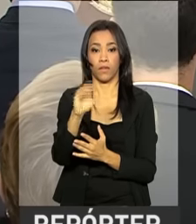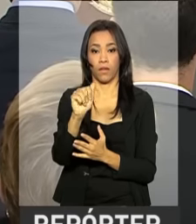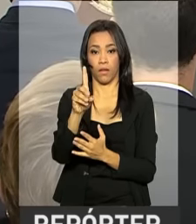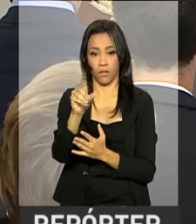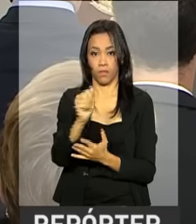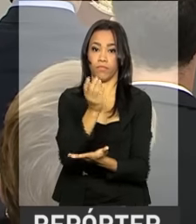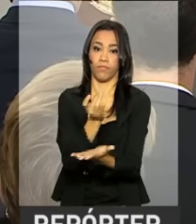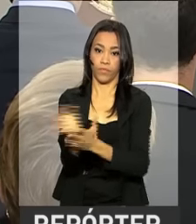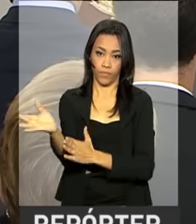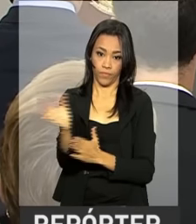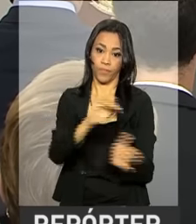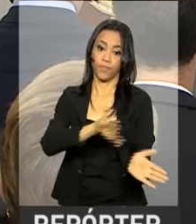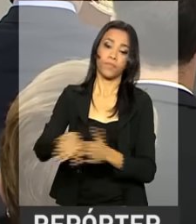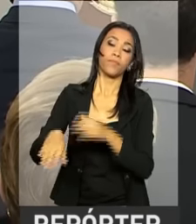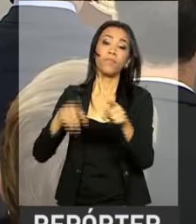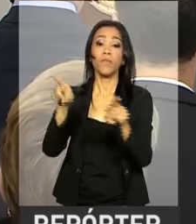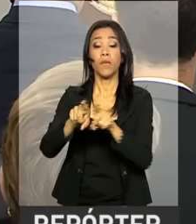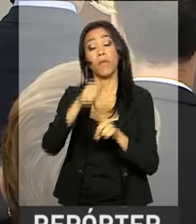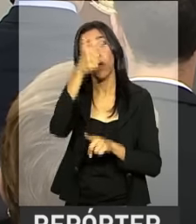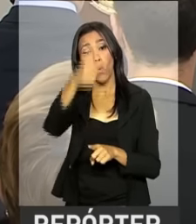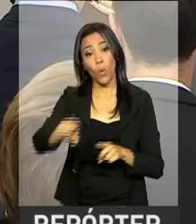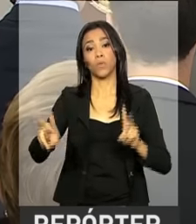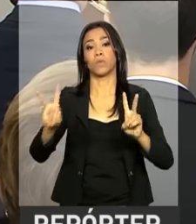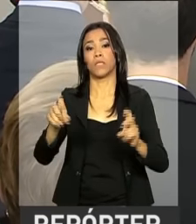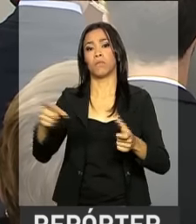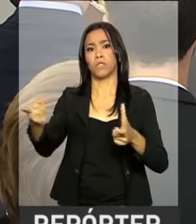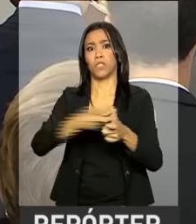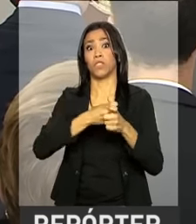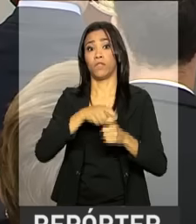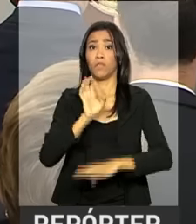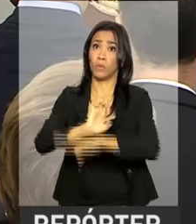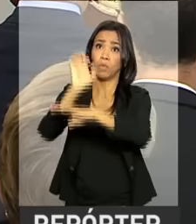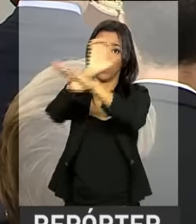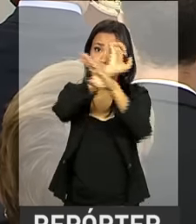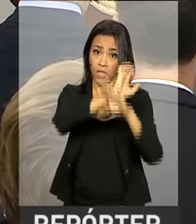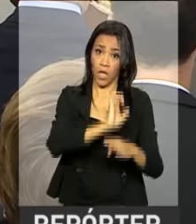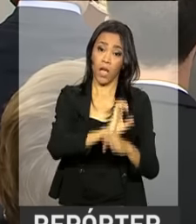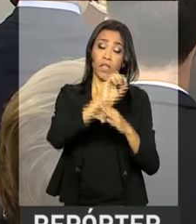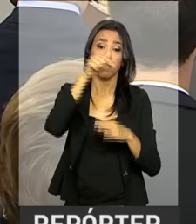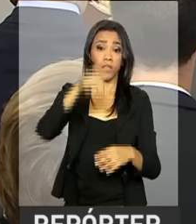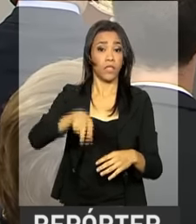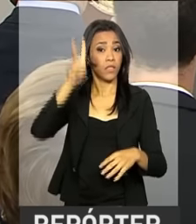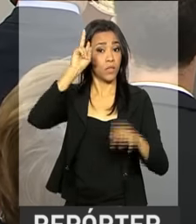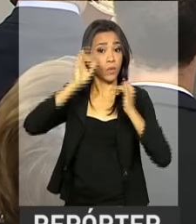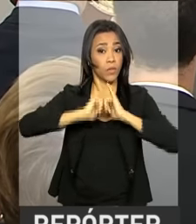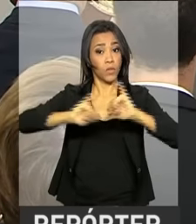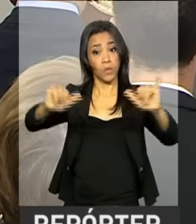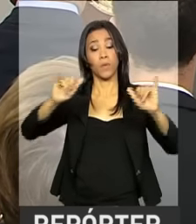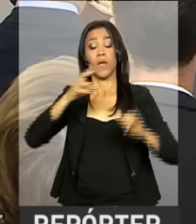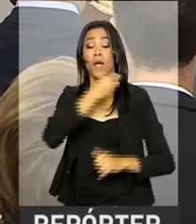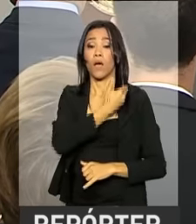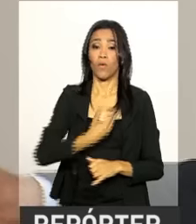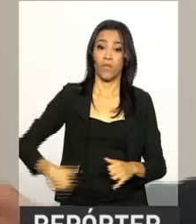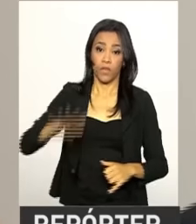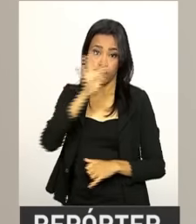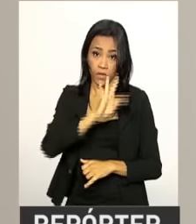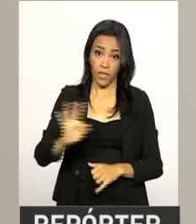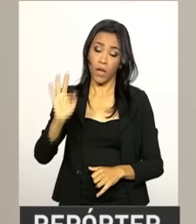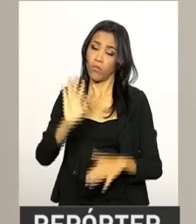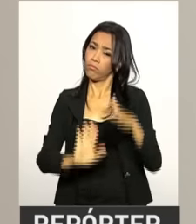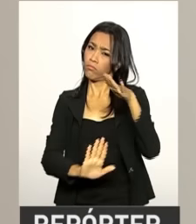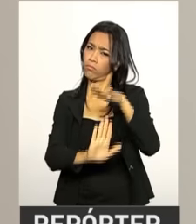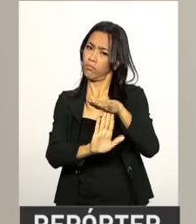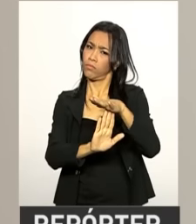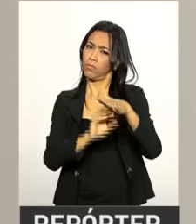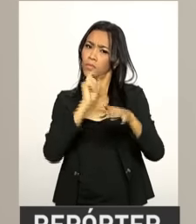também comentou o ajuste da dívida dos estados, anunciado nesta segunda-feira. A União suspendeu o pagamento da dívida até o fim deste